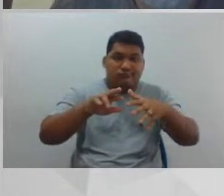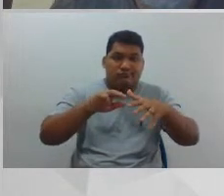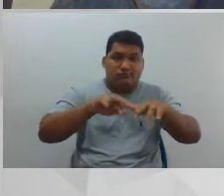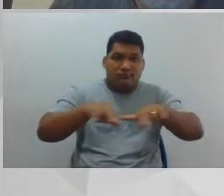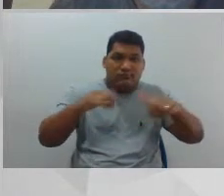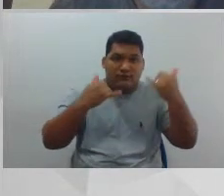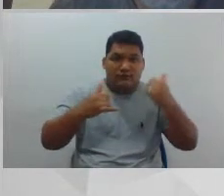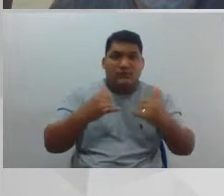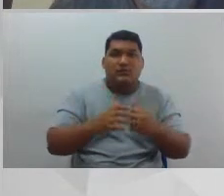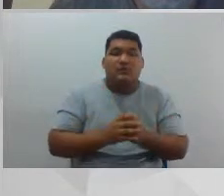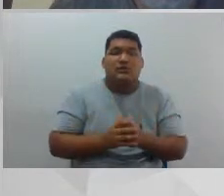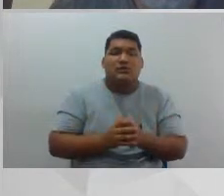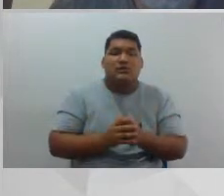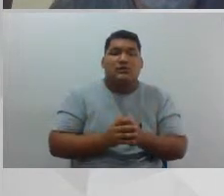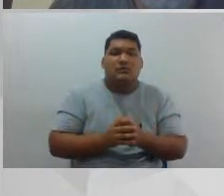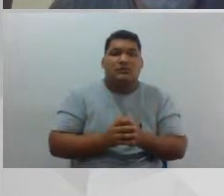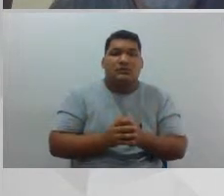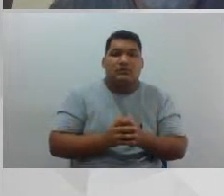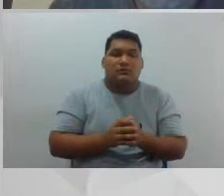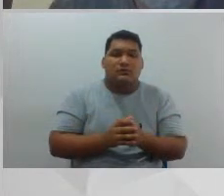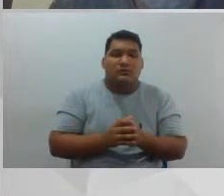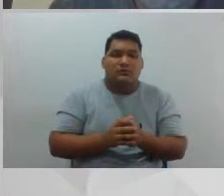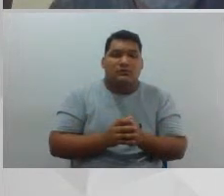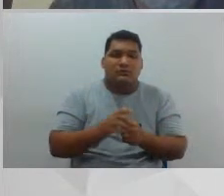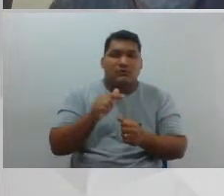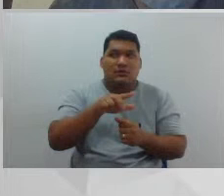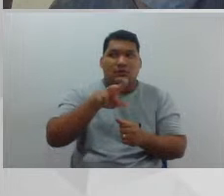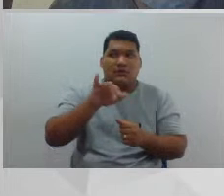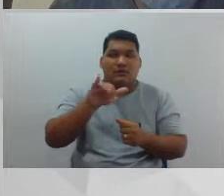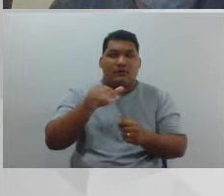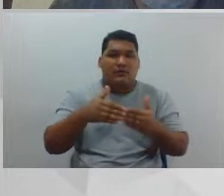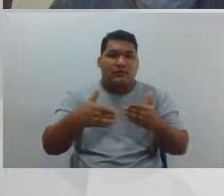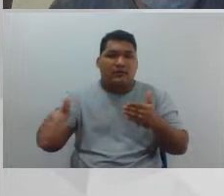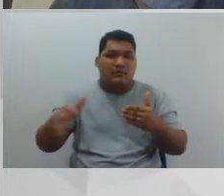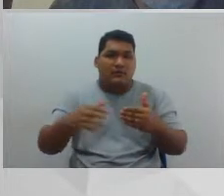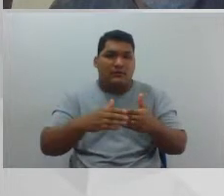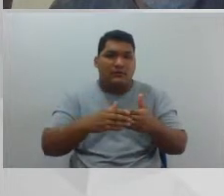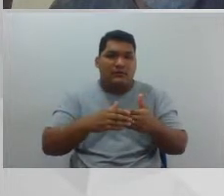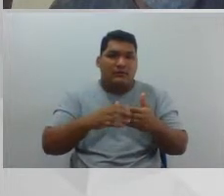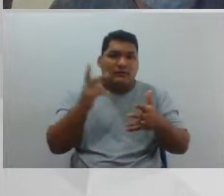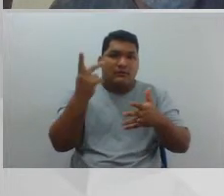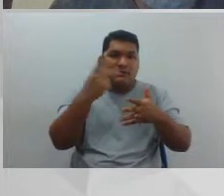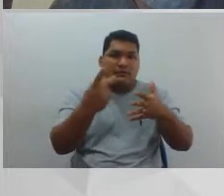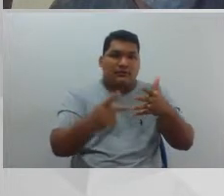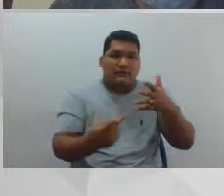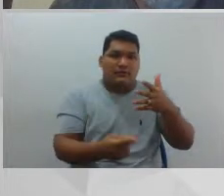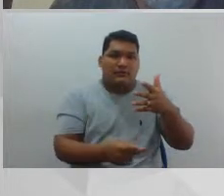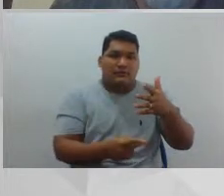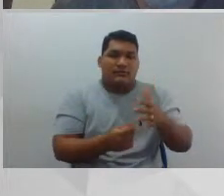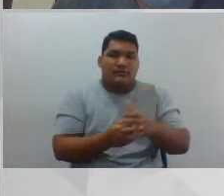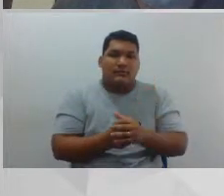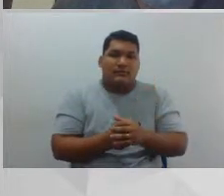axônio, né, que vai para os seus dendritos, que se conecta com outros neurônios.